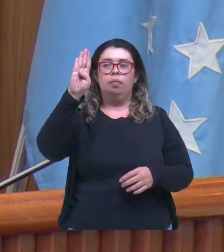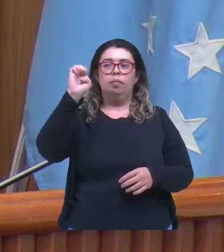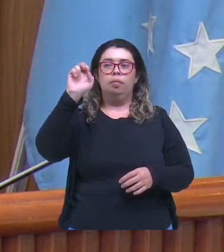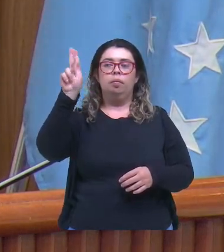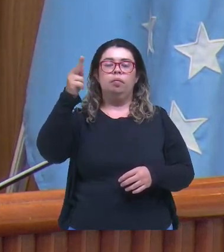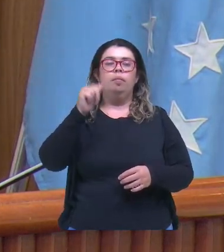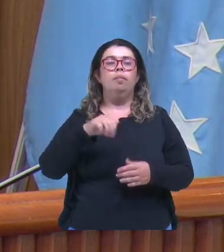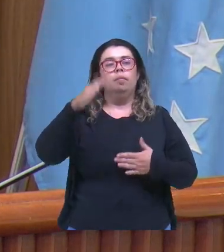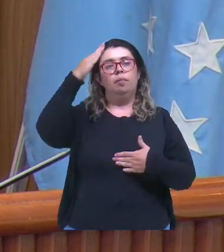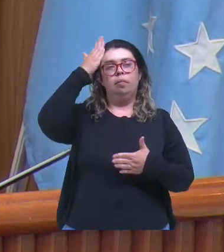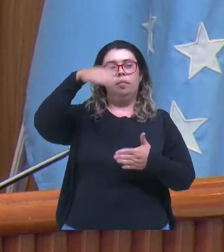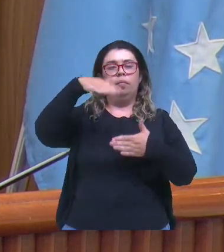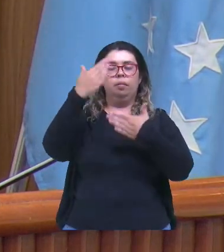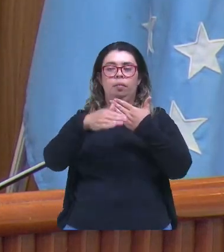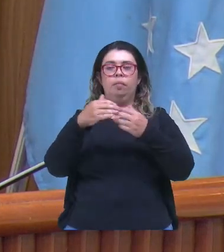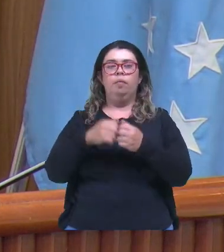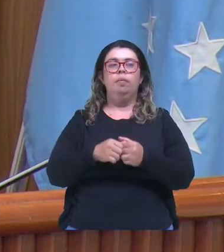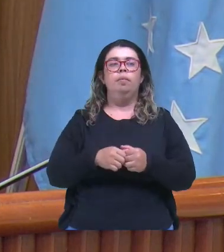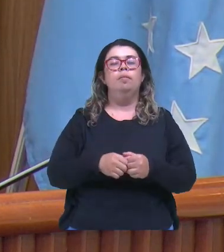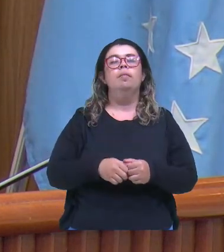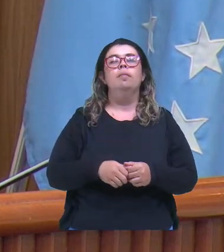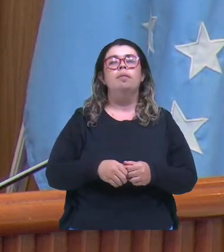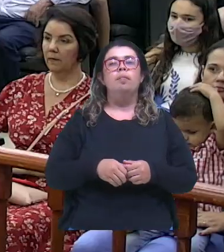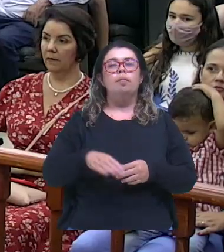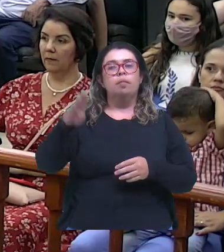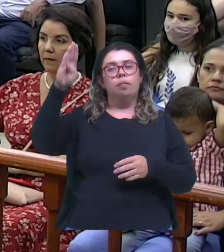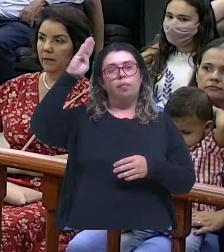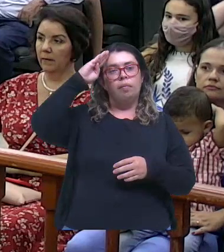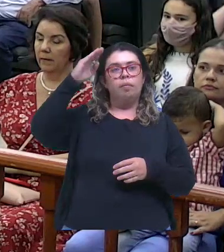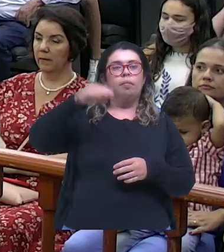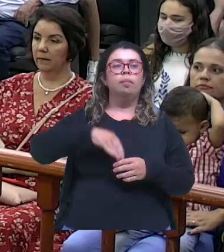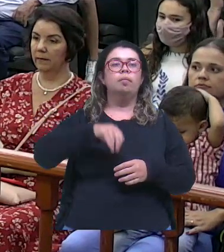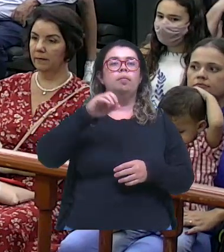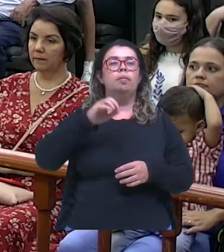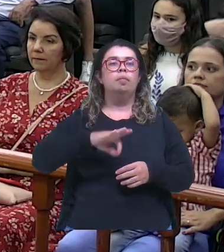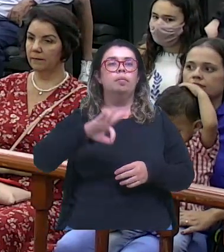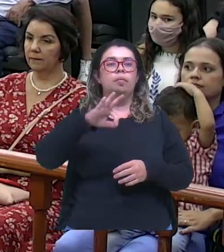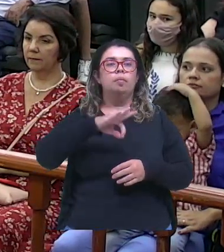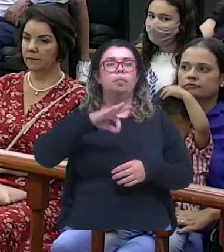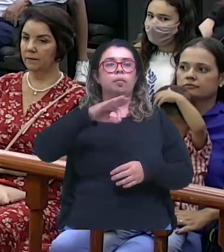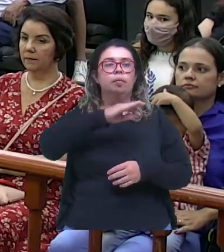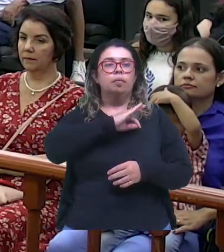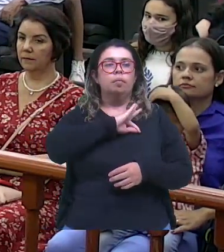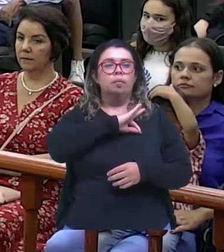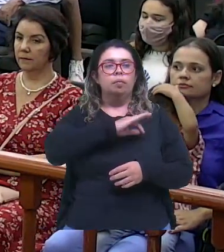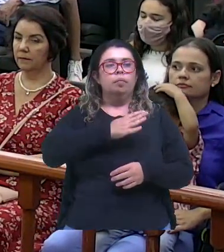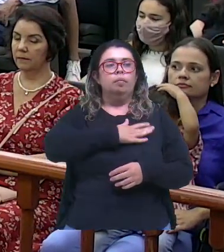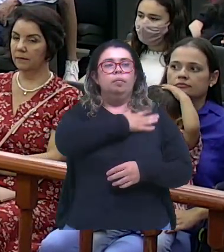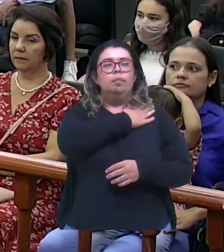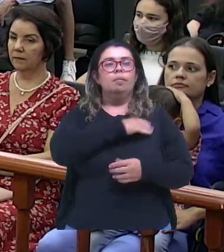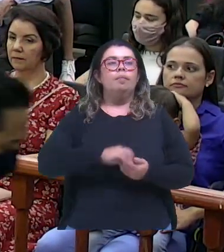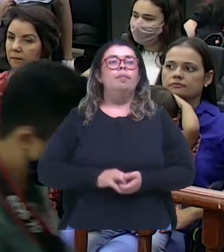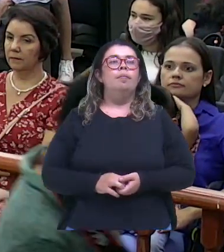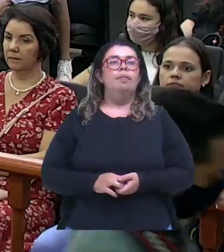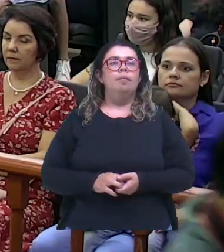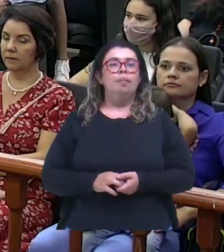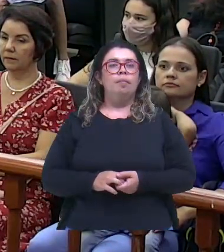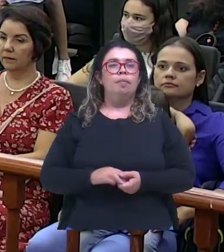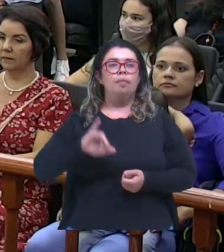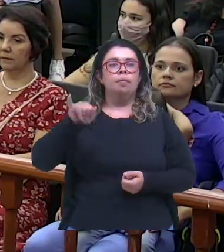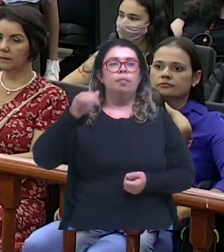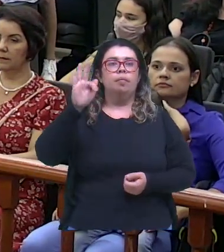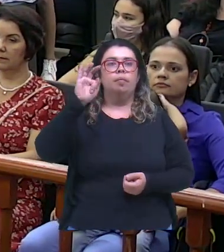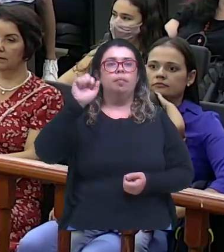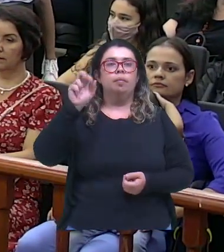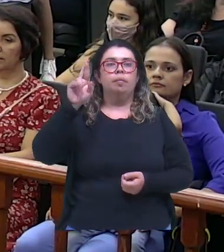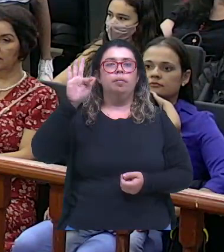Agradecemos a presença do capitão PM Daniel Lucas Rocha de Almeida, coordenador operacional do batalhão de Assis,